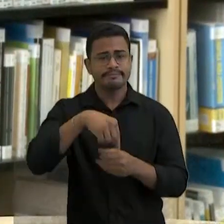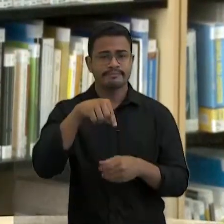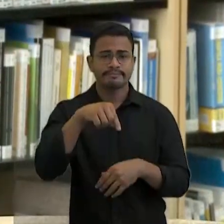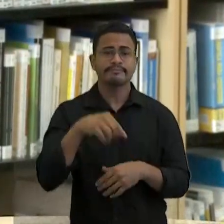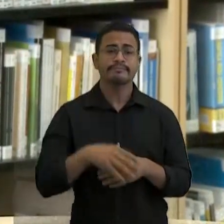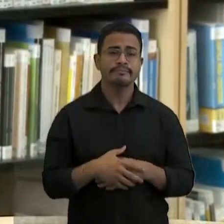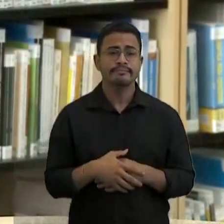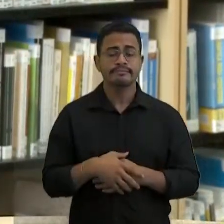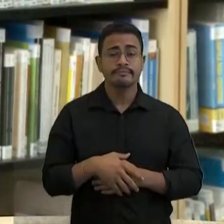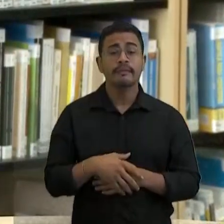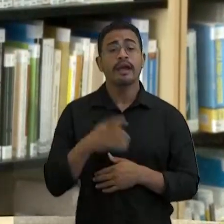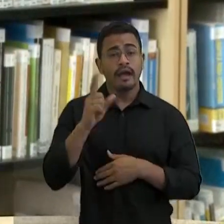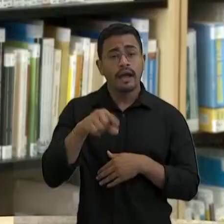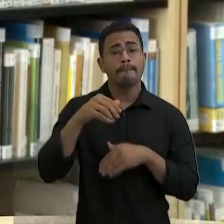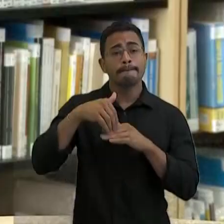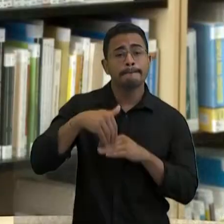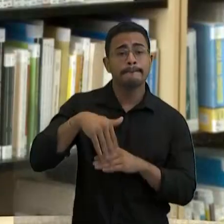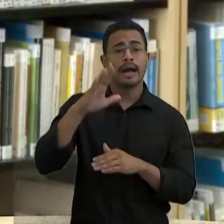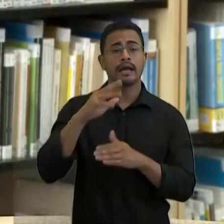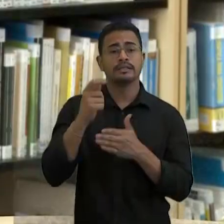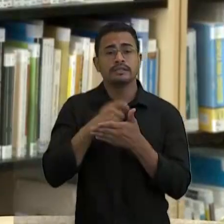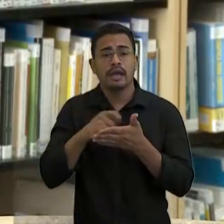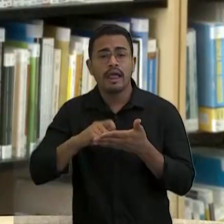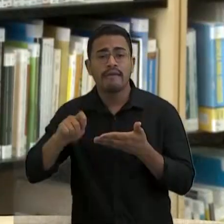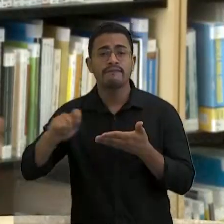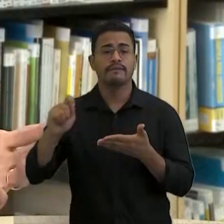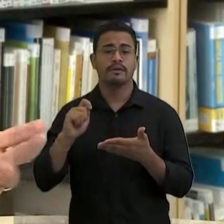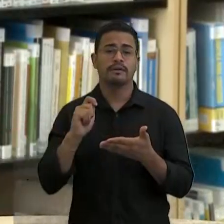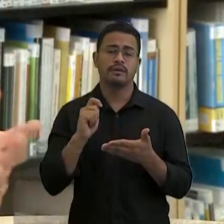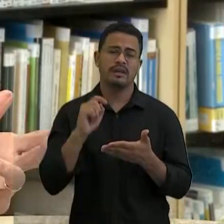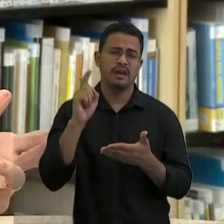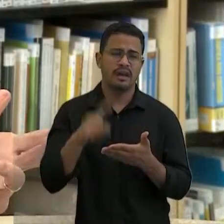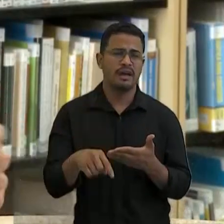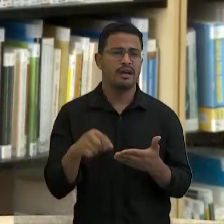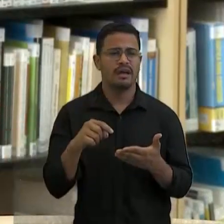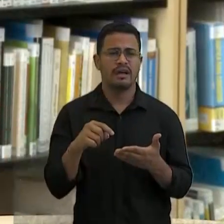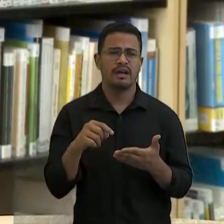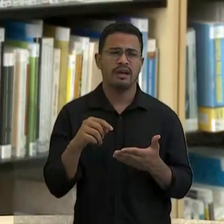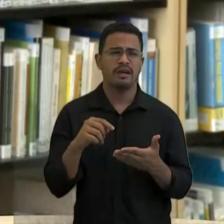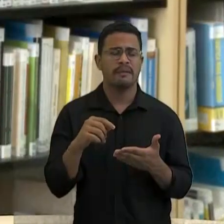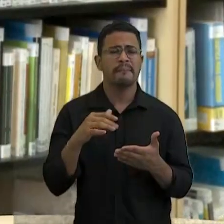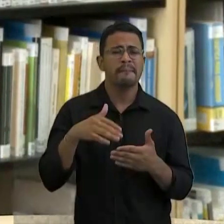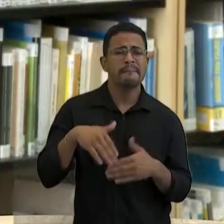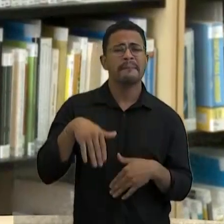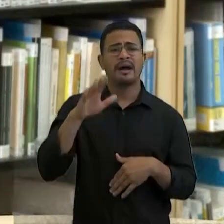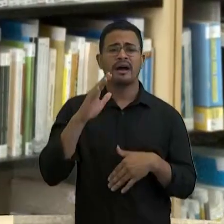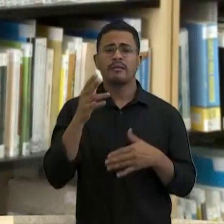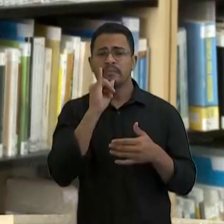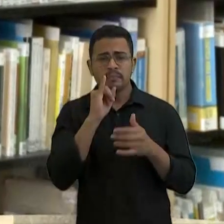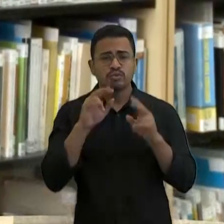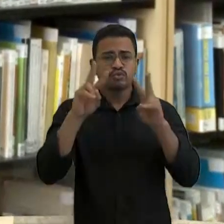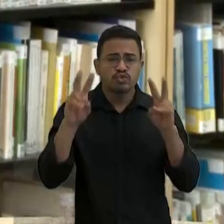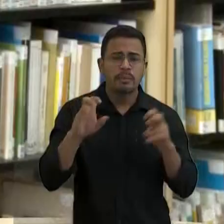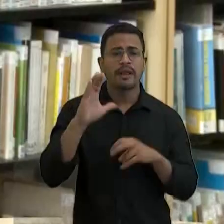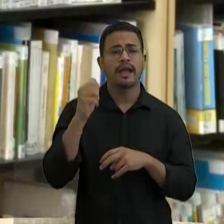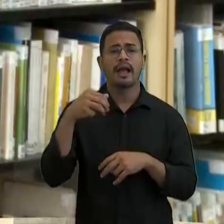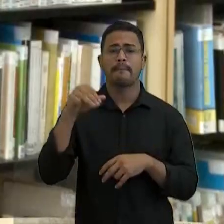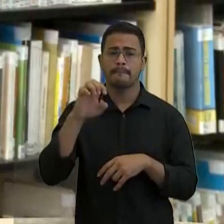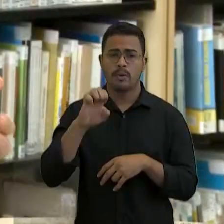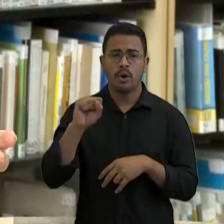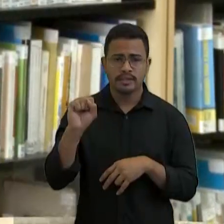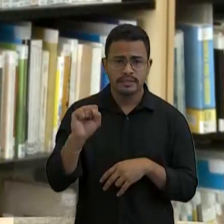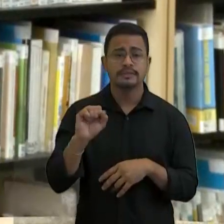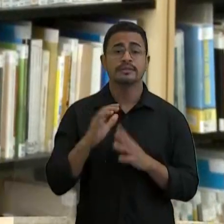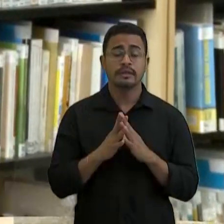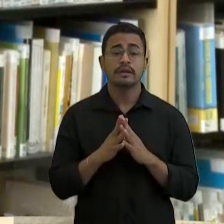mais escrevi com mais, digamos, valor sobre Camões neste livro. Mas